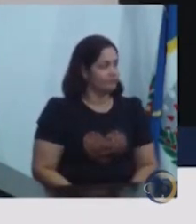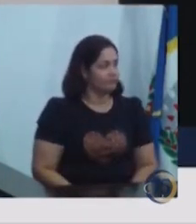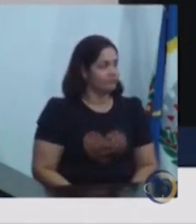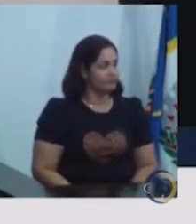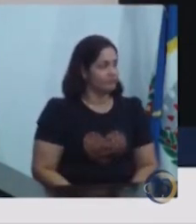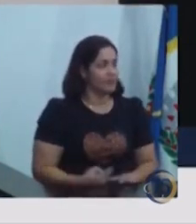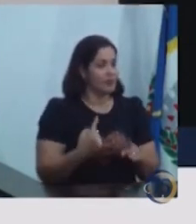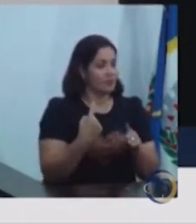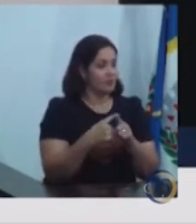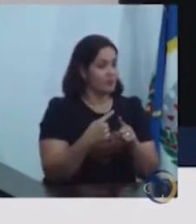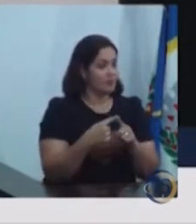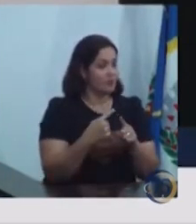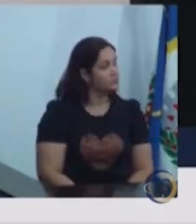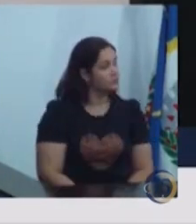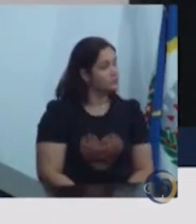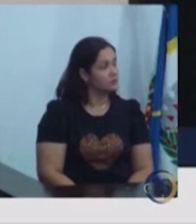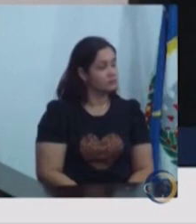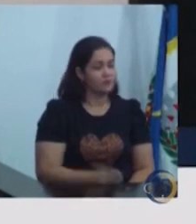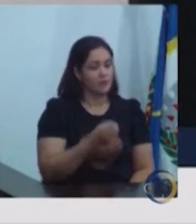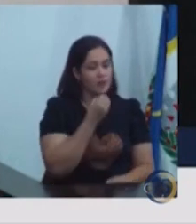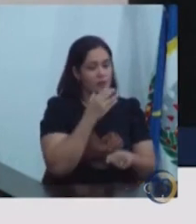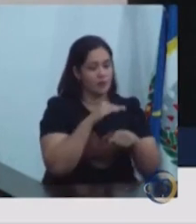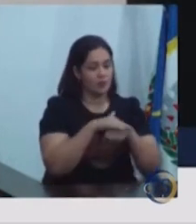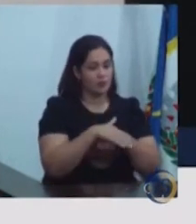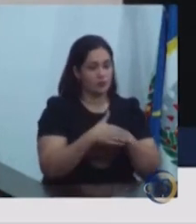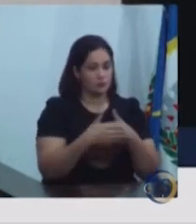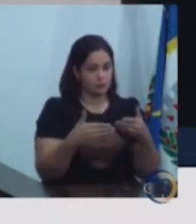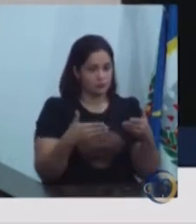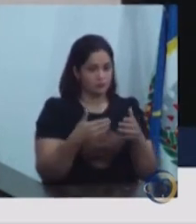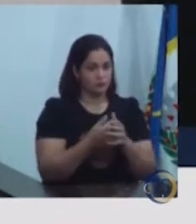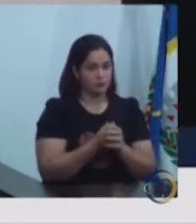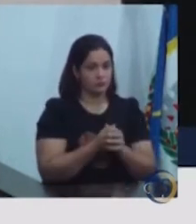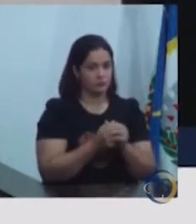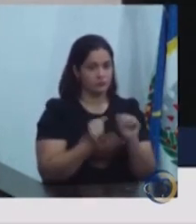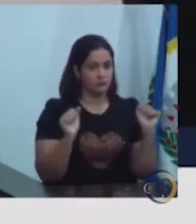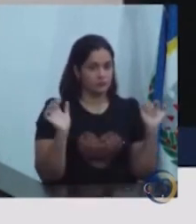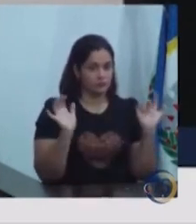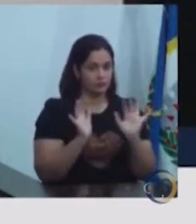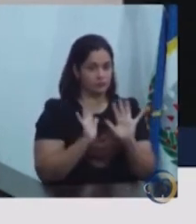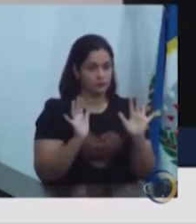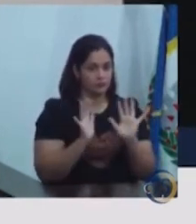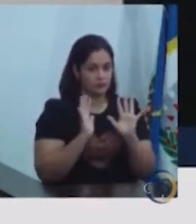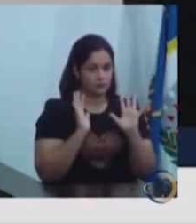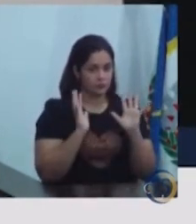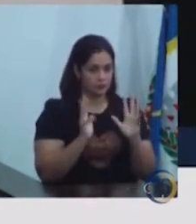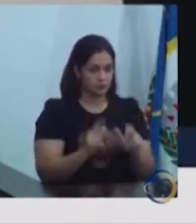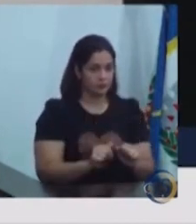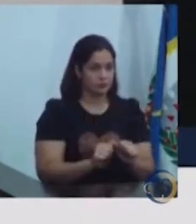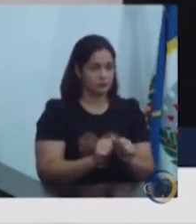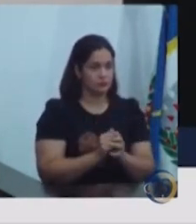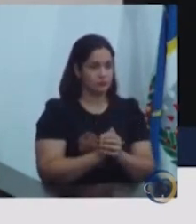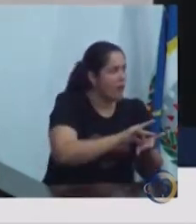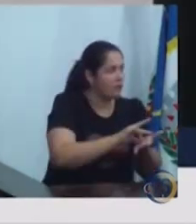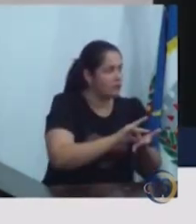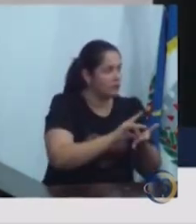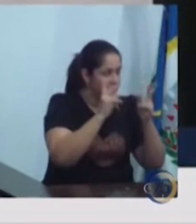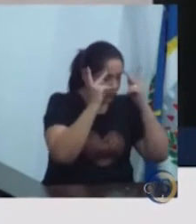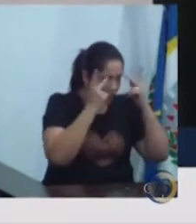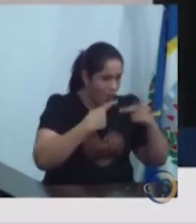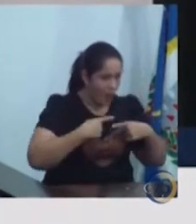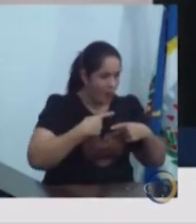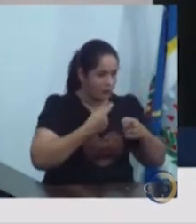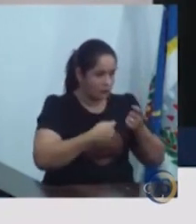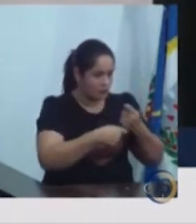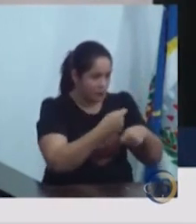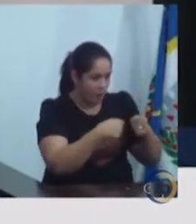dia 7 de junho. Os vereadores também aproveitaram seus tempos na tribuna para apresentar reivindicações, demandas